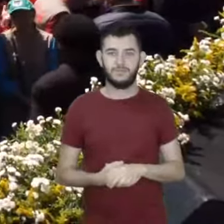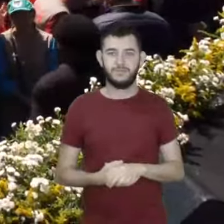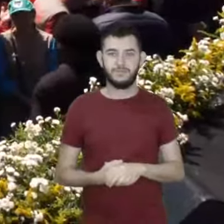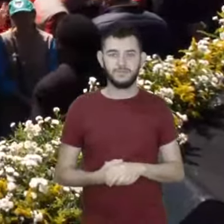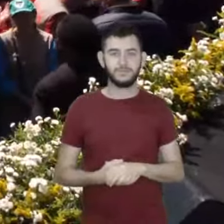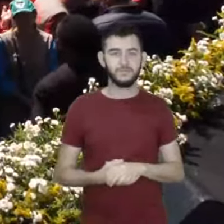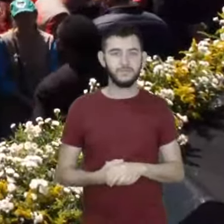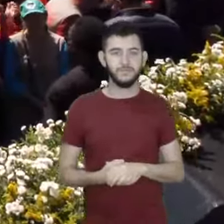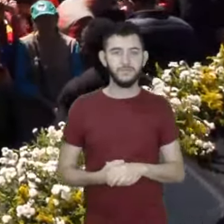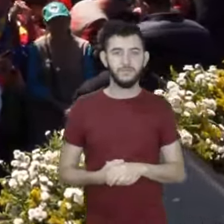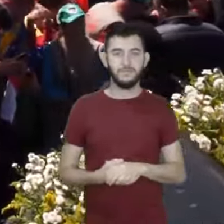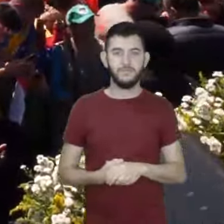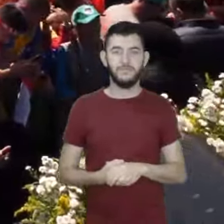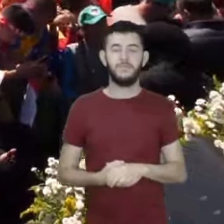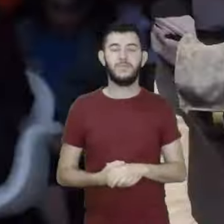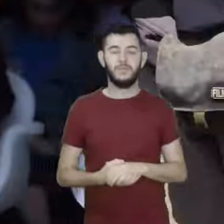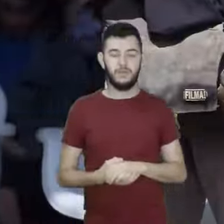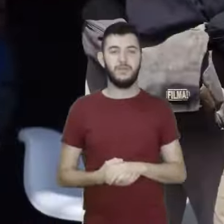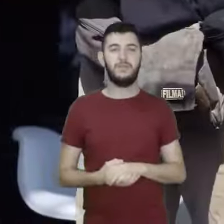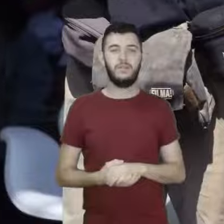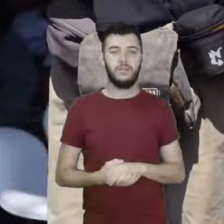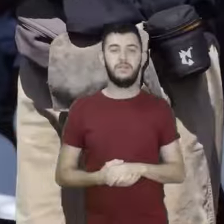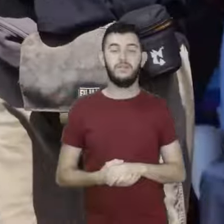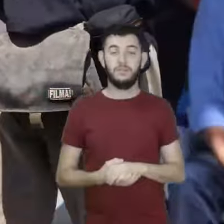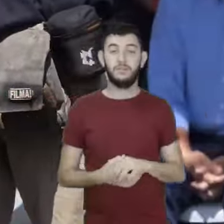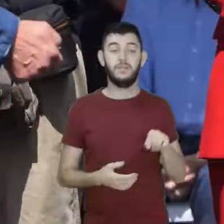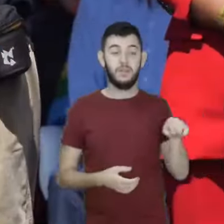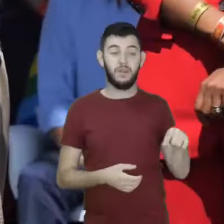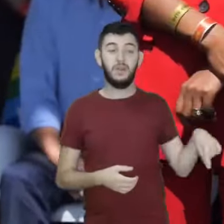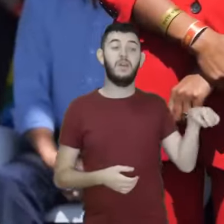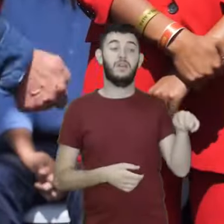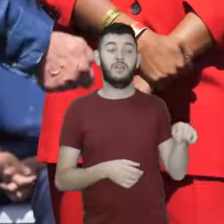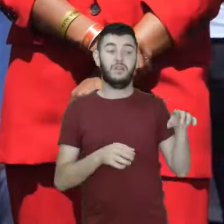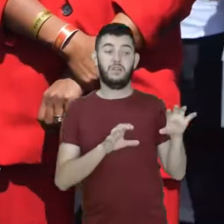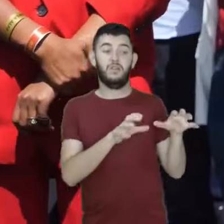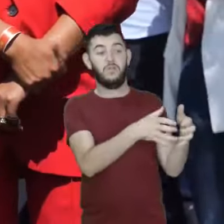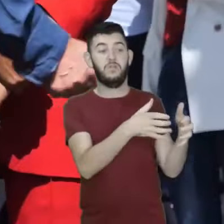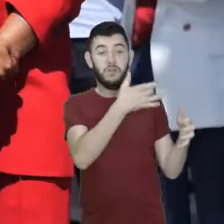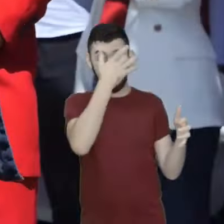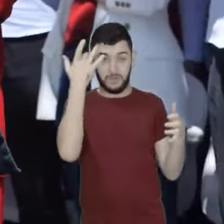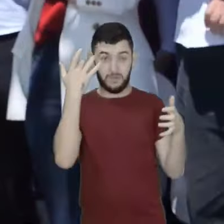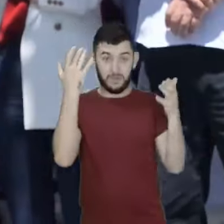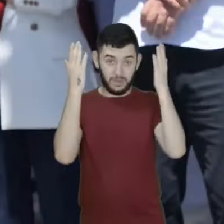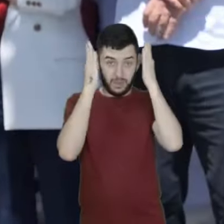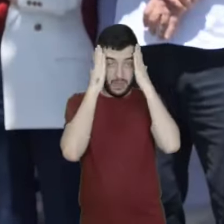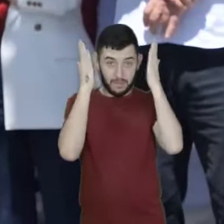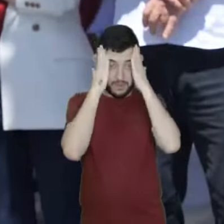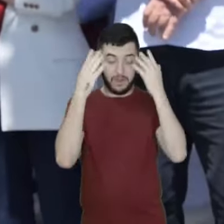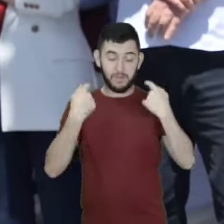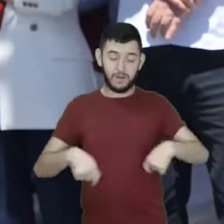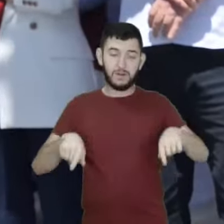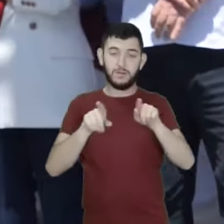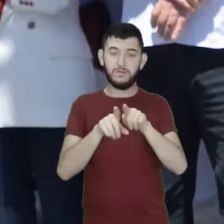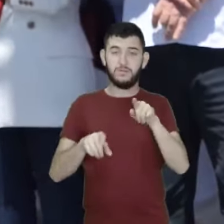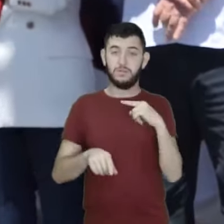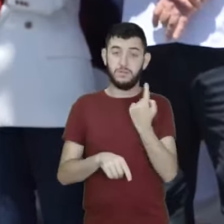Eles têm que saber que nós não fizemos opção de ser